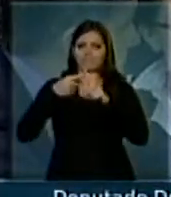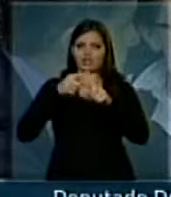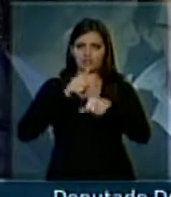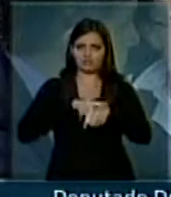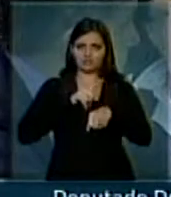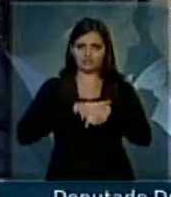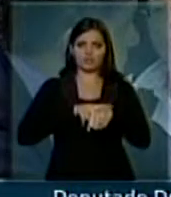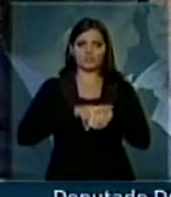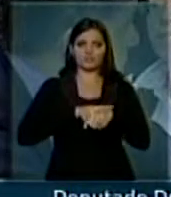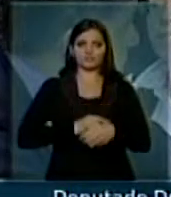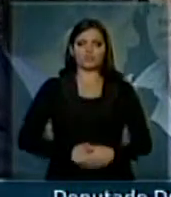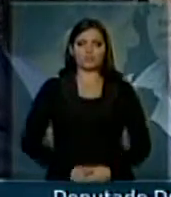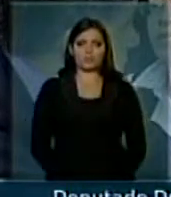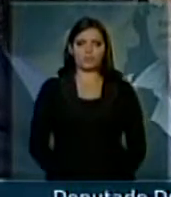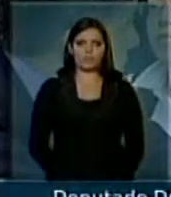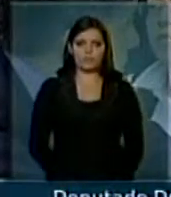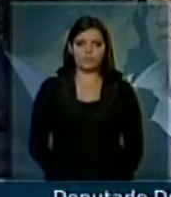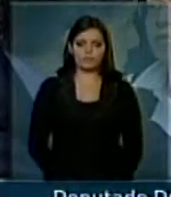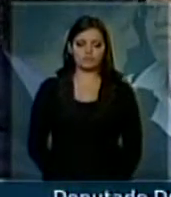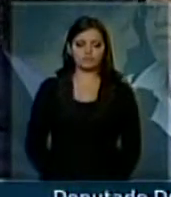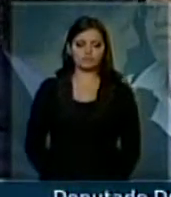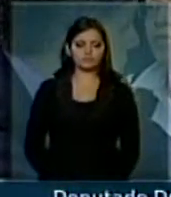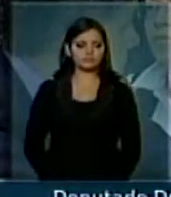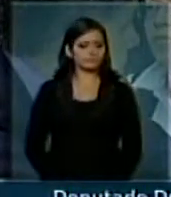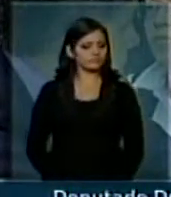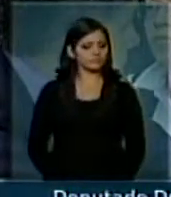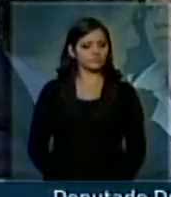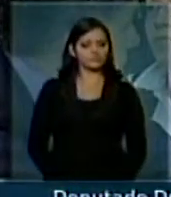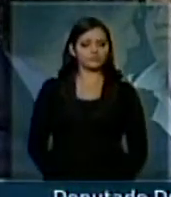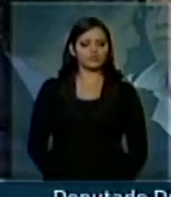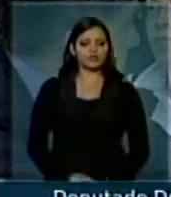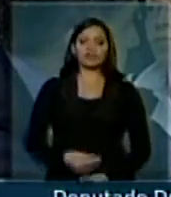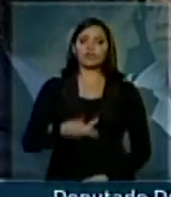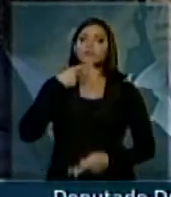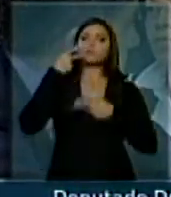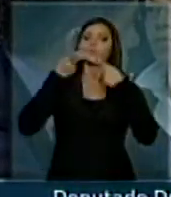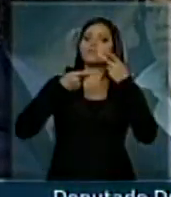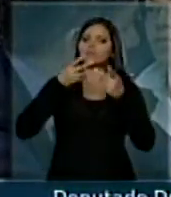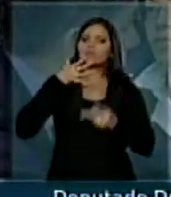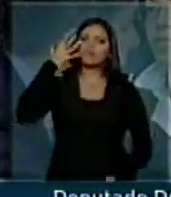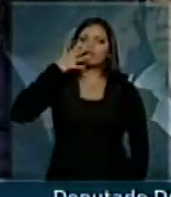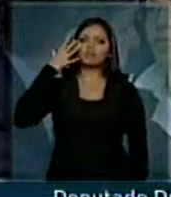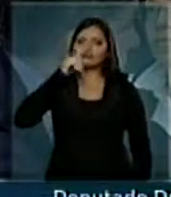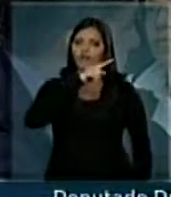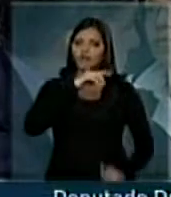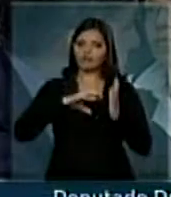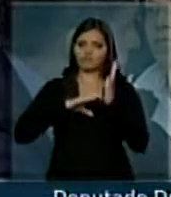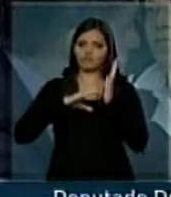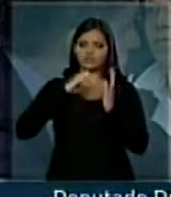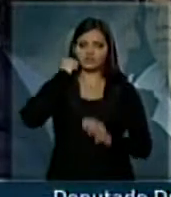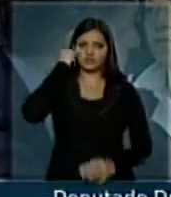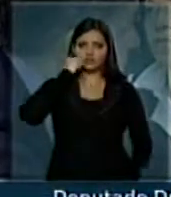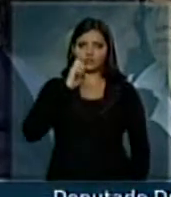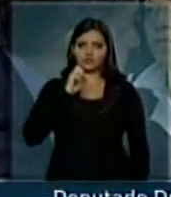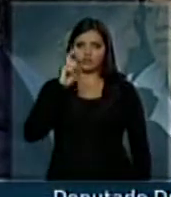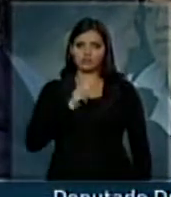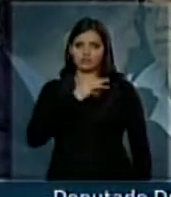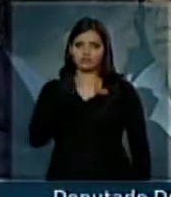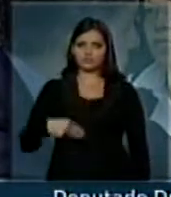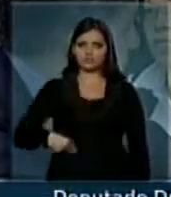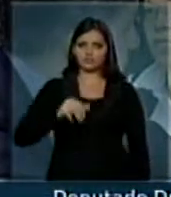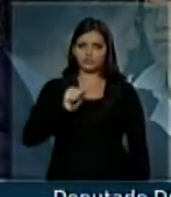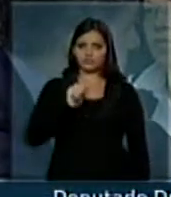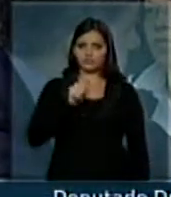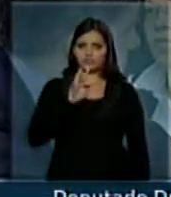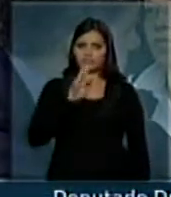dos colegas parlamentares e do ministro Paulo Sérgio, em depoimento no Senado Federal, o senador e ex-ministro Alfredo